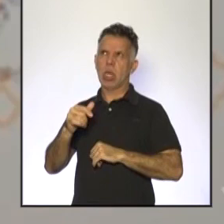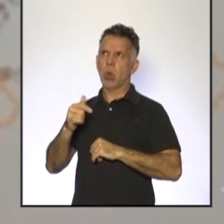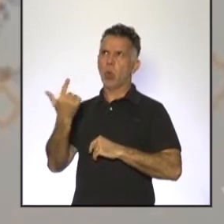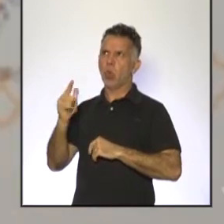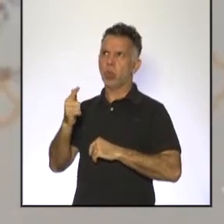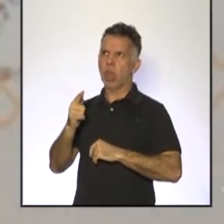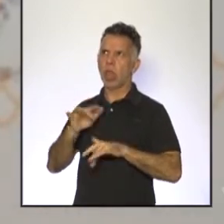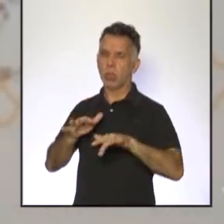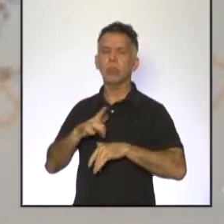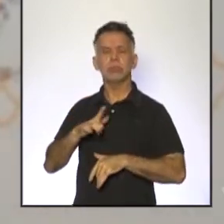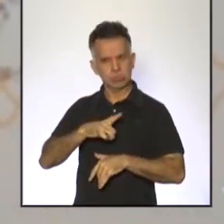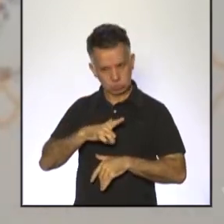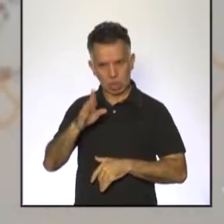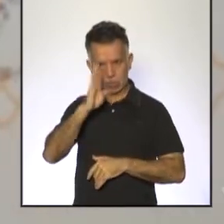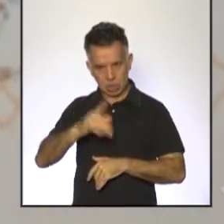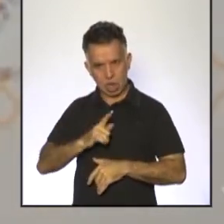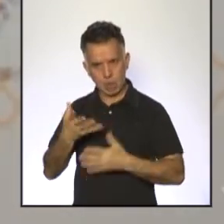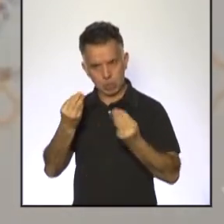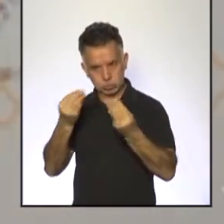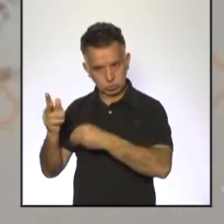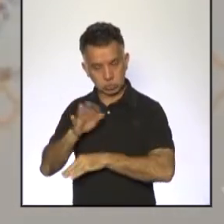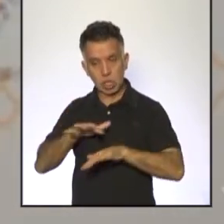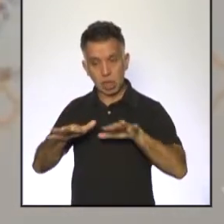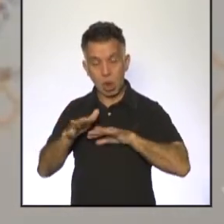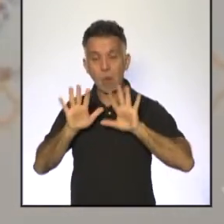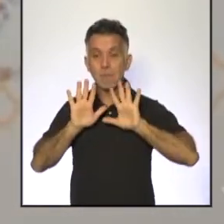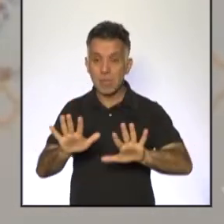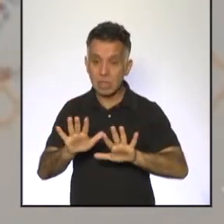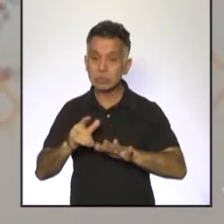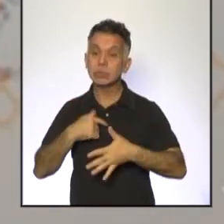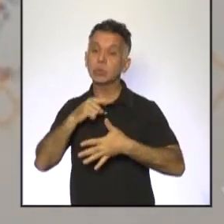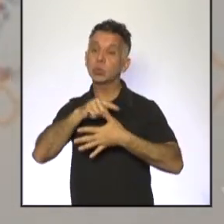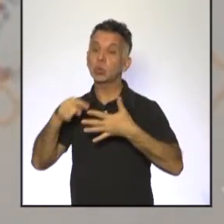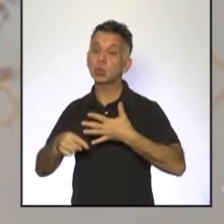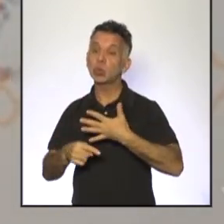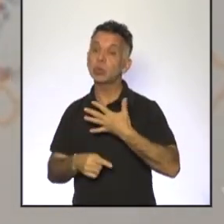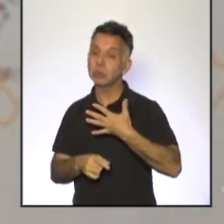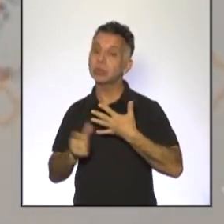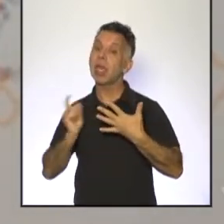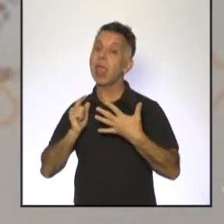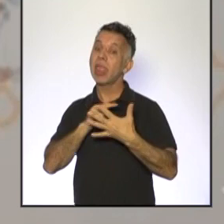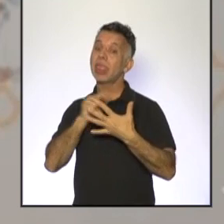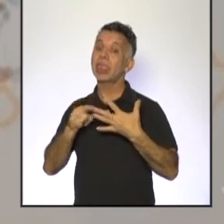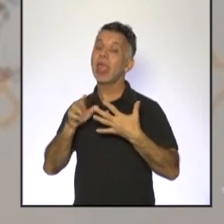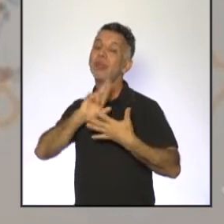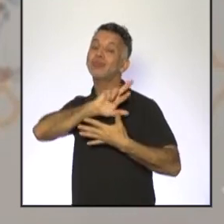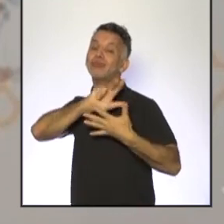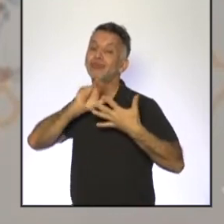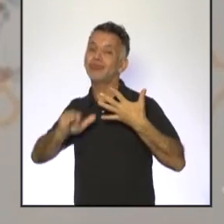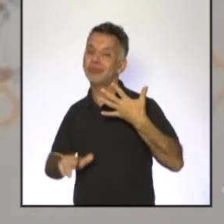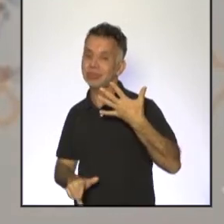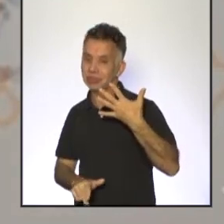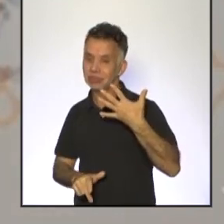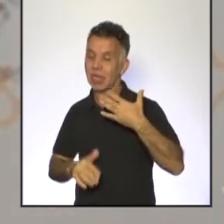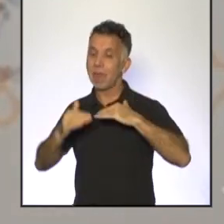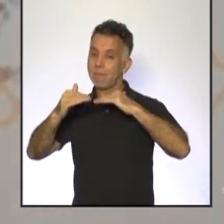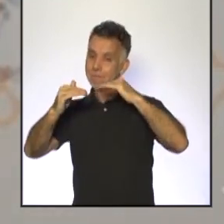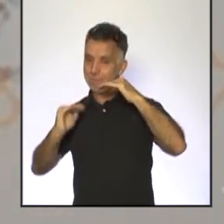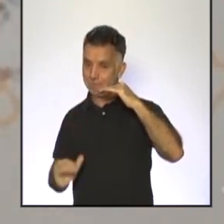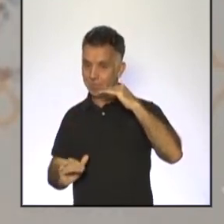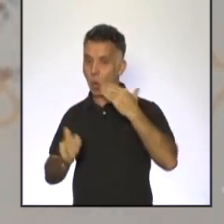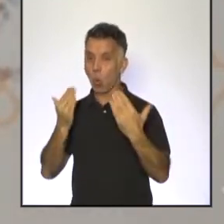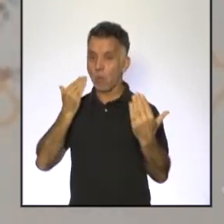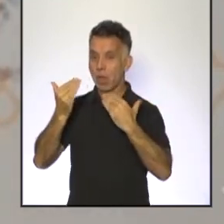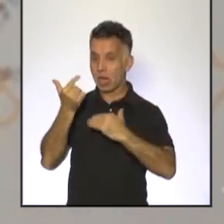o Brasil tem muito terremoto, mas o que você pode falar é que os terremotos brasileiros têm magnitude inferior